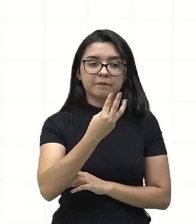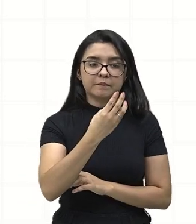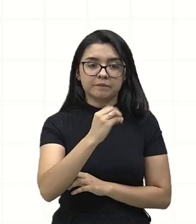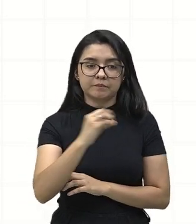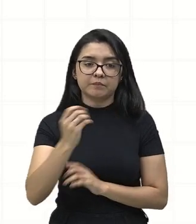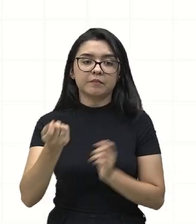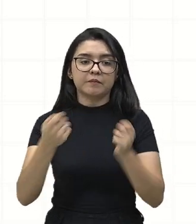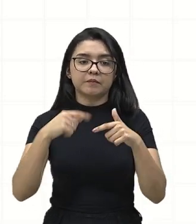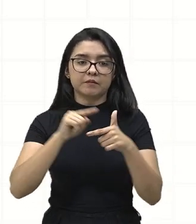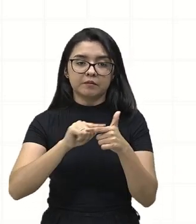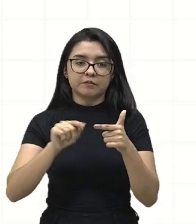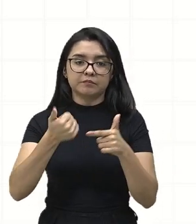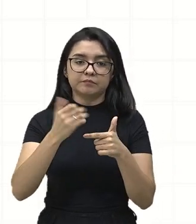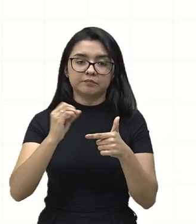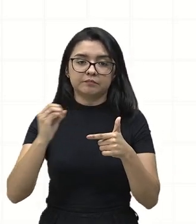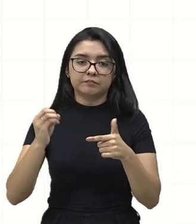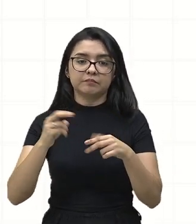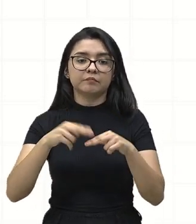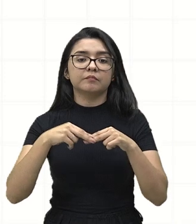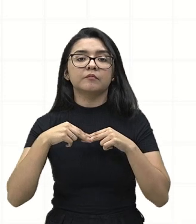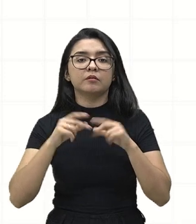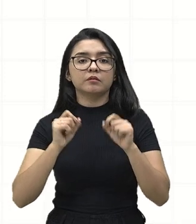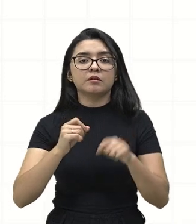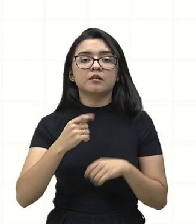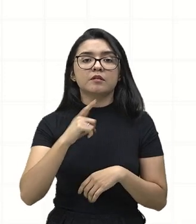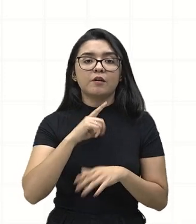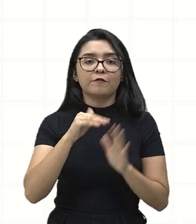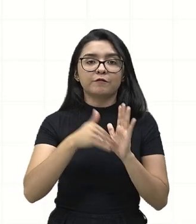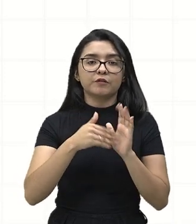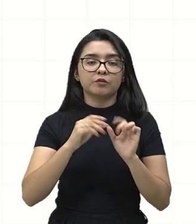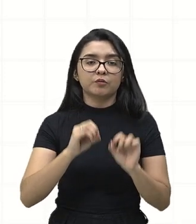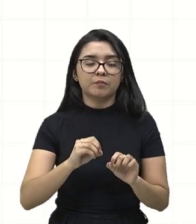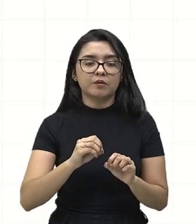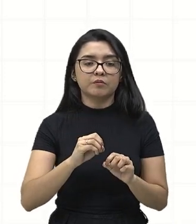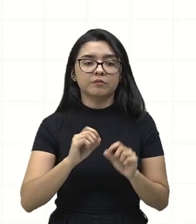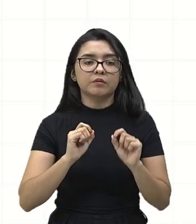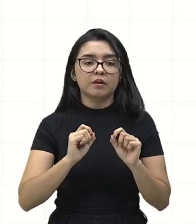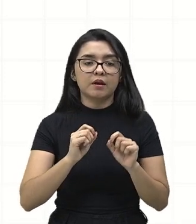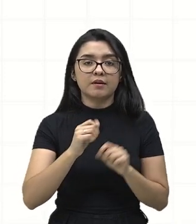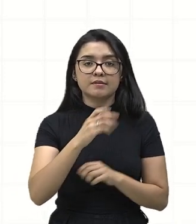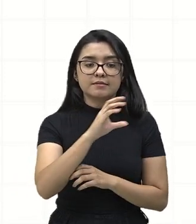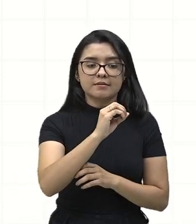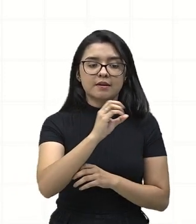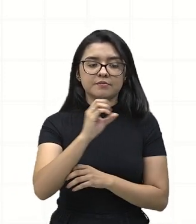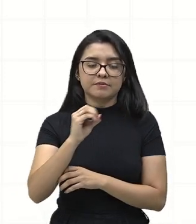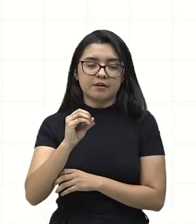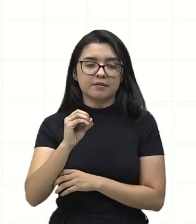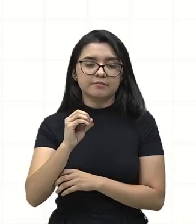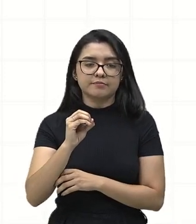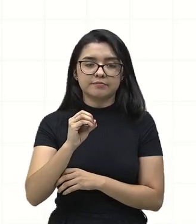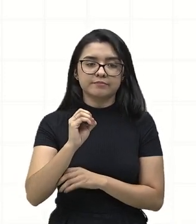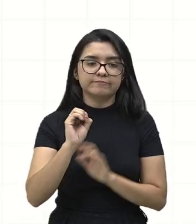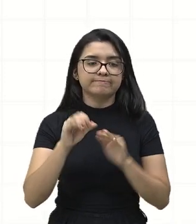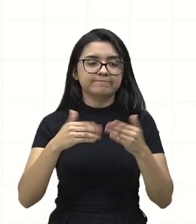é divisível por 100 porque termina em 00. Então, olha só o que a gente vai